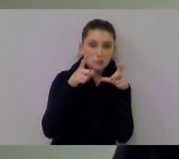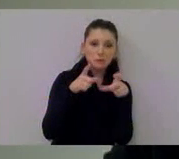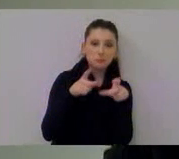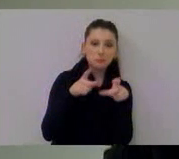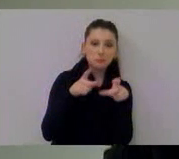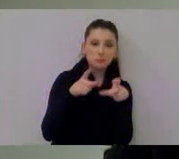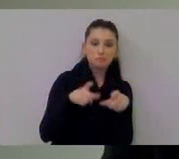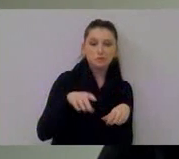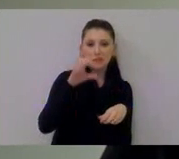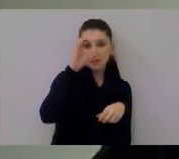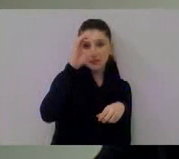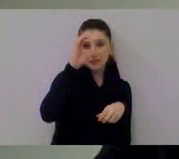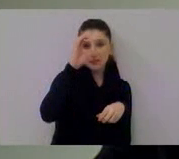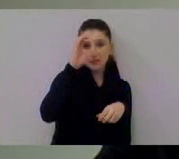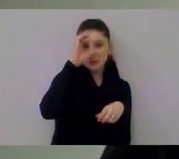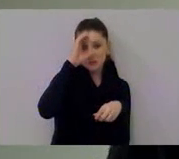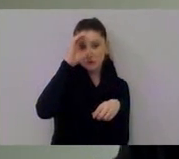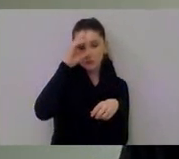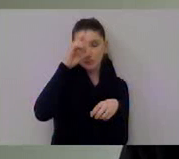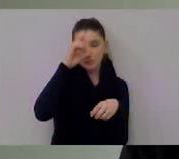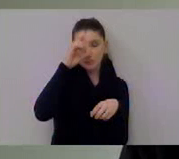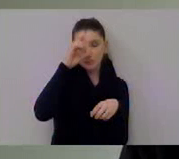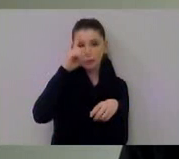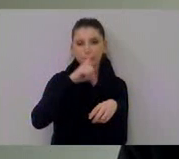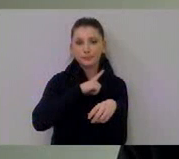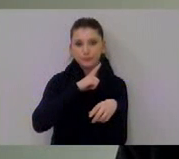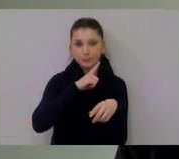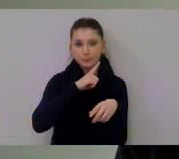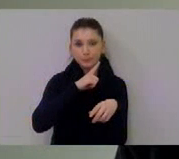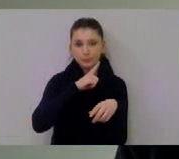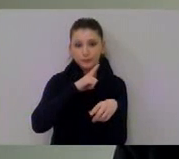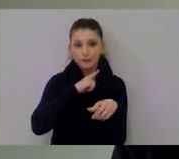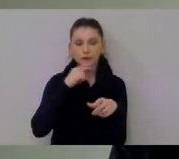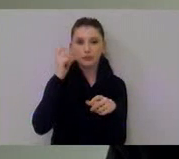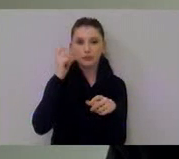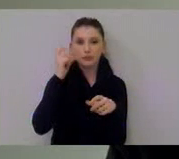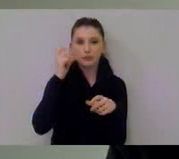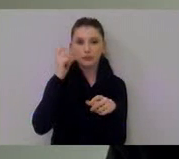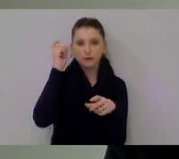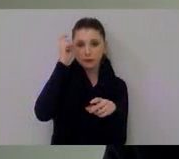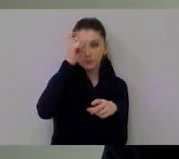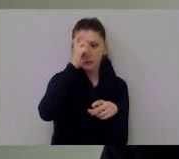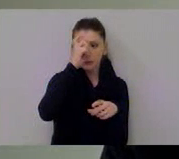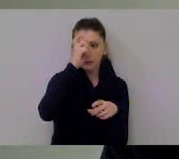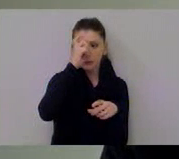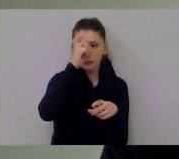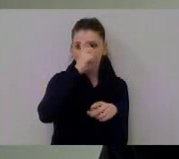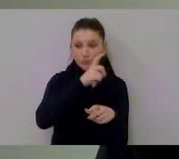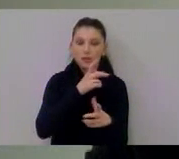Então, por isso a importância de você estarem aqui